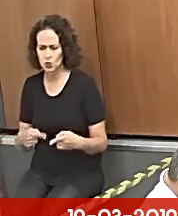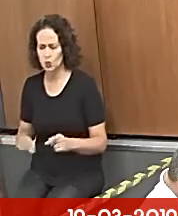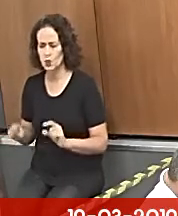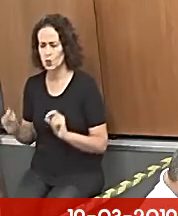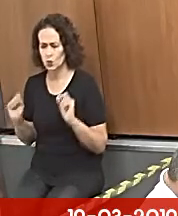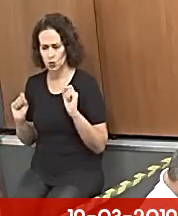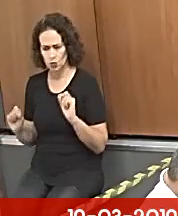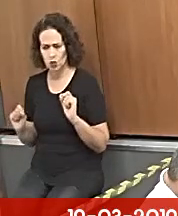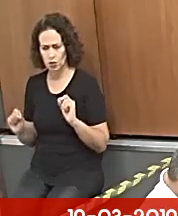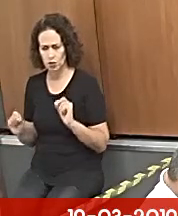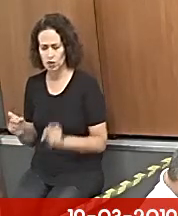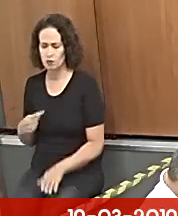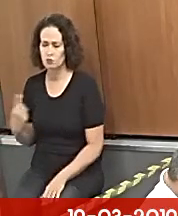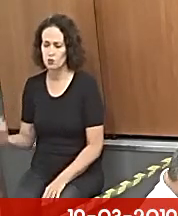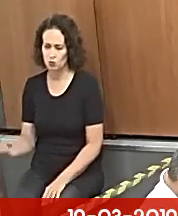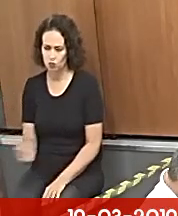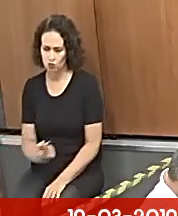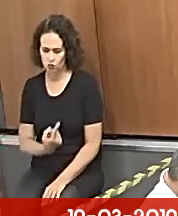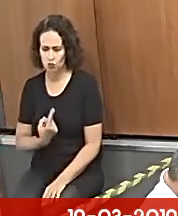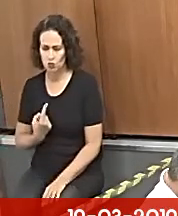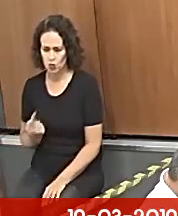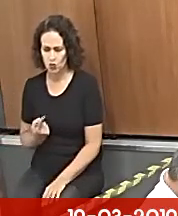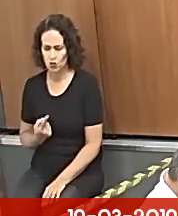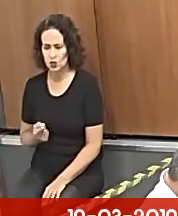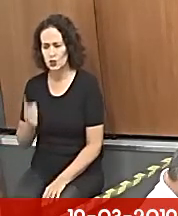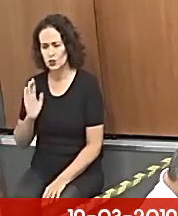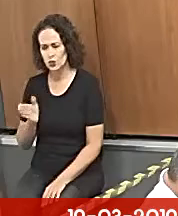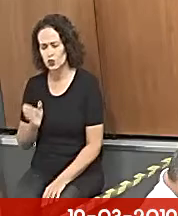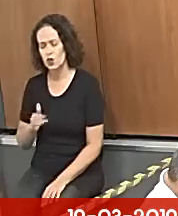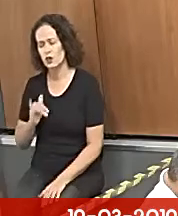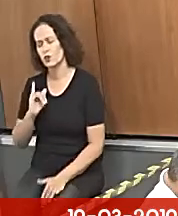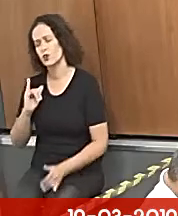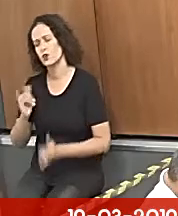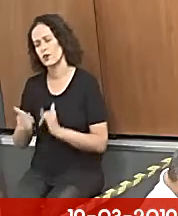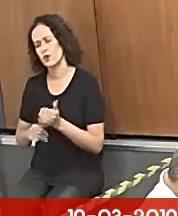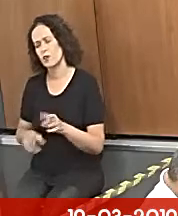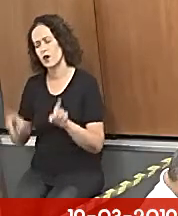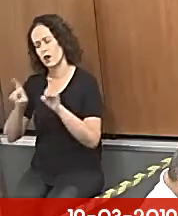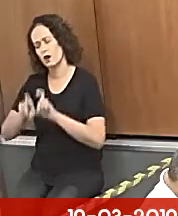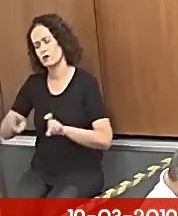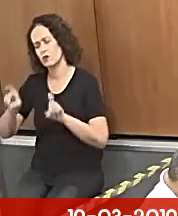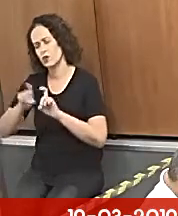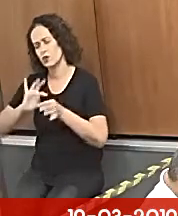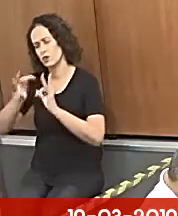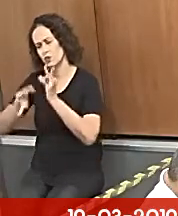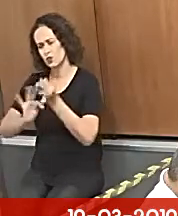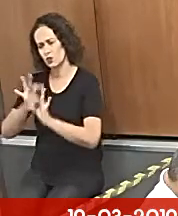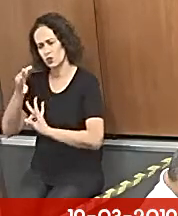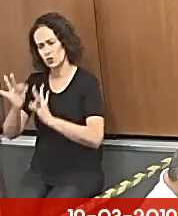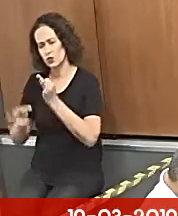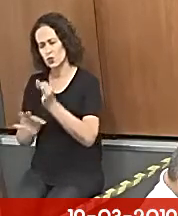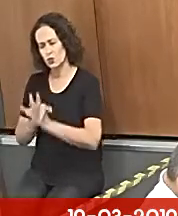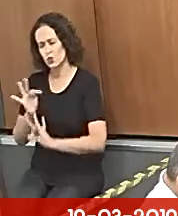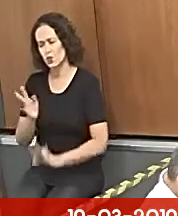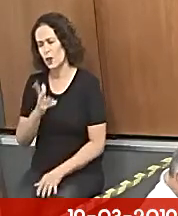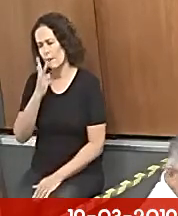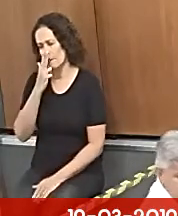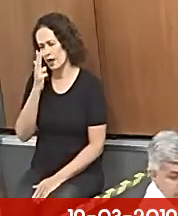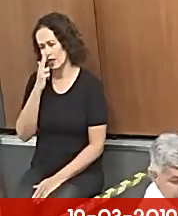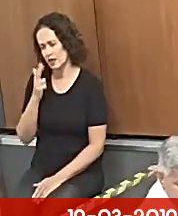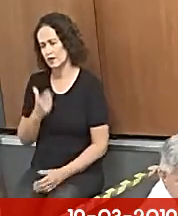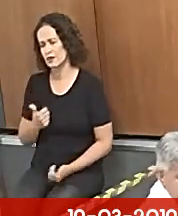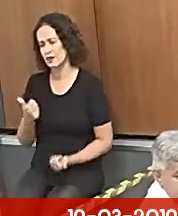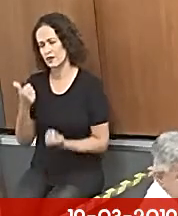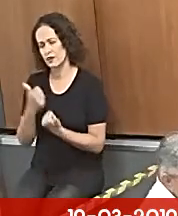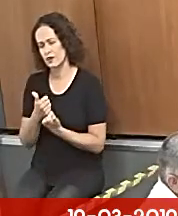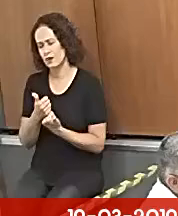a gente vem aí com a com a informática com a tecnologia meio que substituindo o braille a